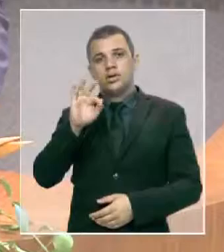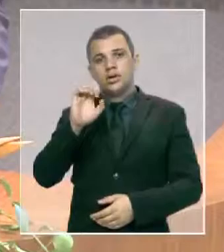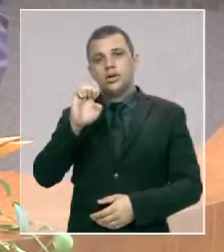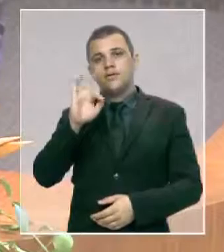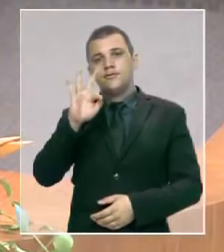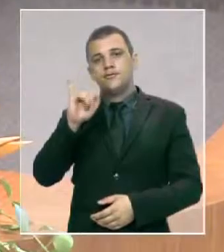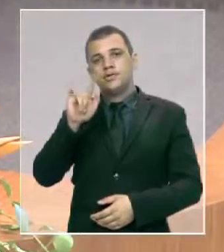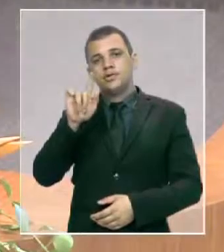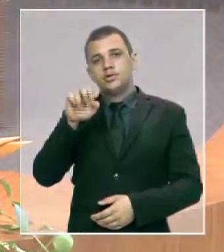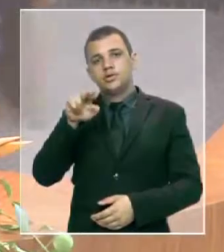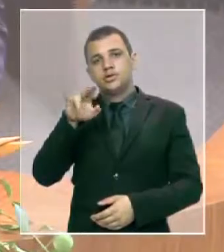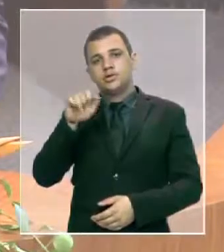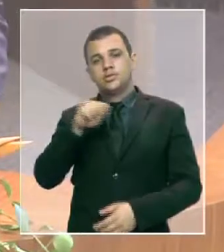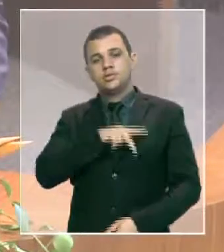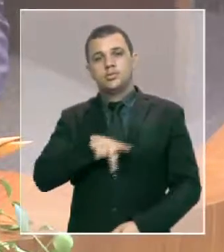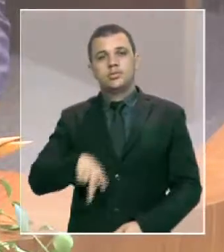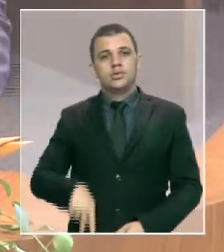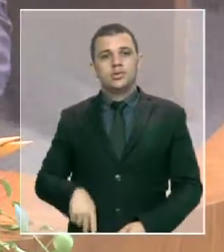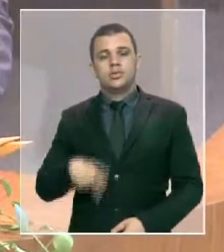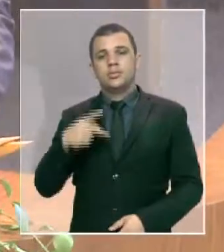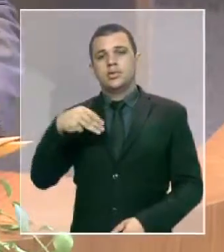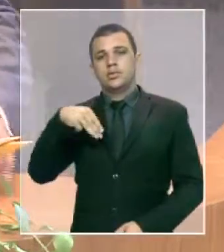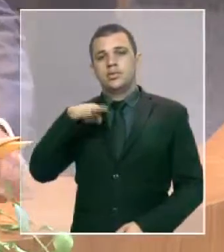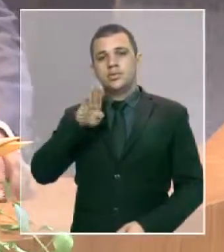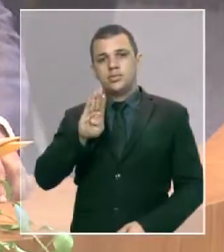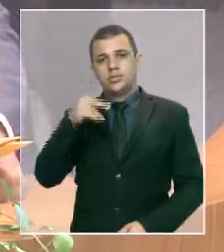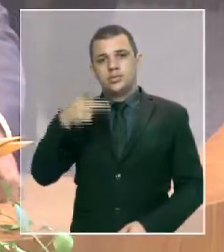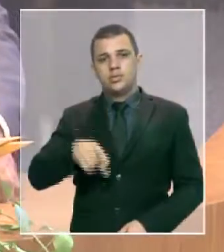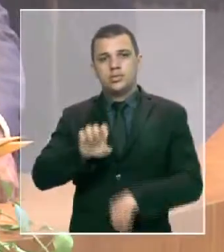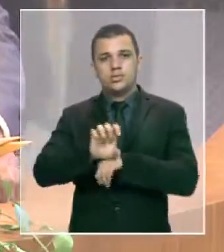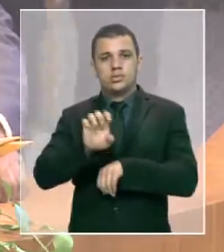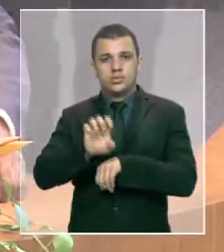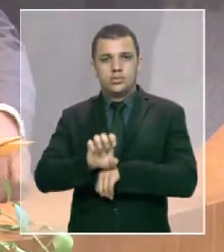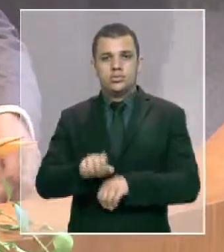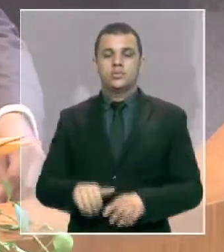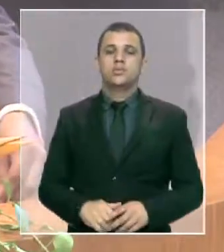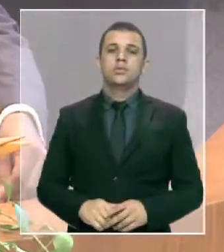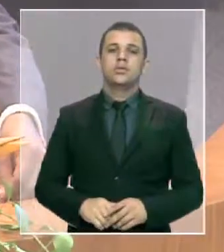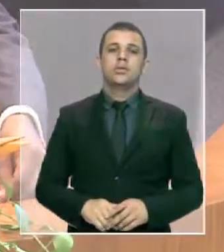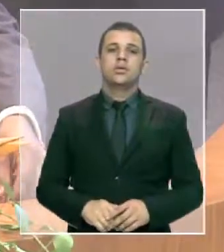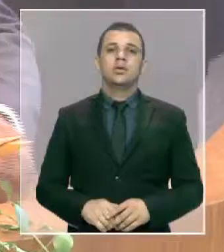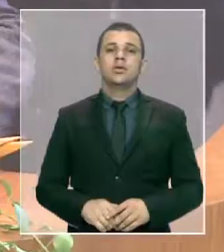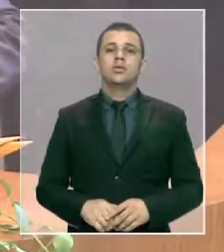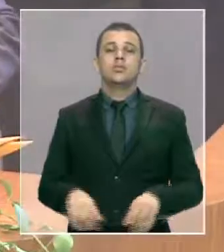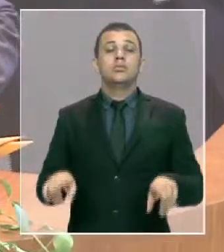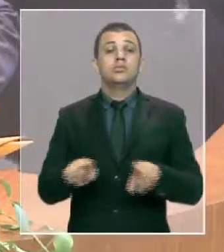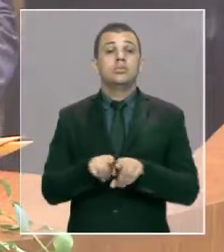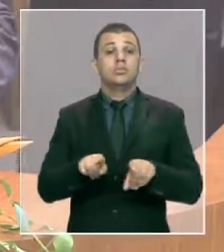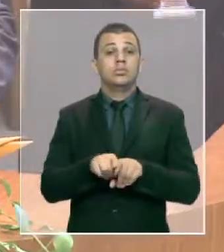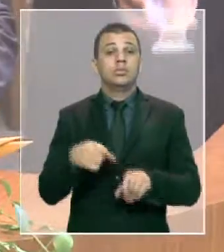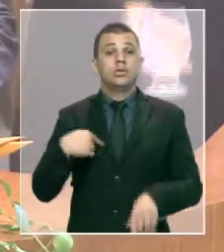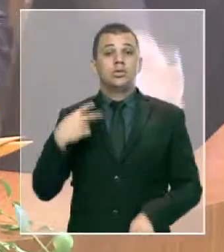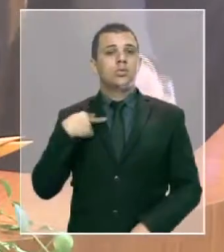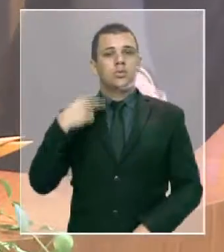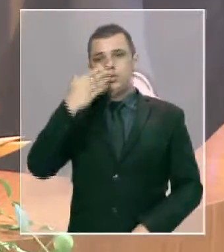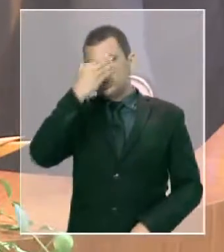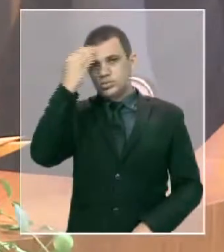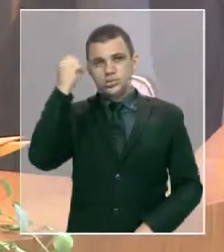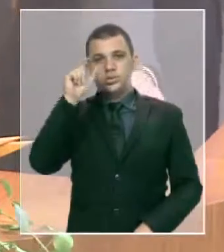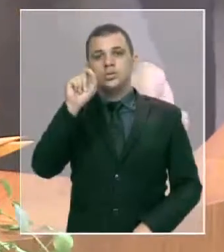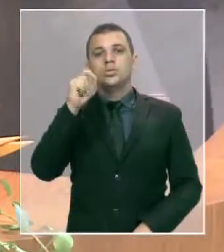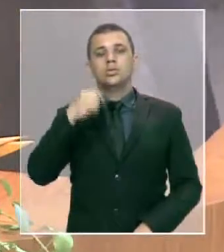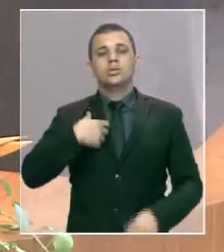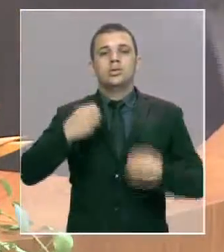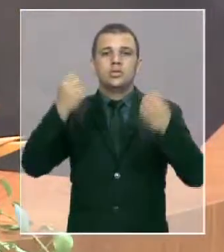presidente do Partido da Mulher Brasileira. Não podia deixar de fazer algumas